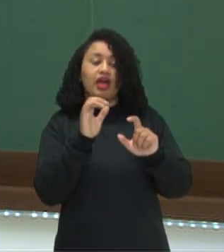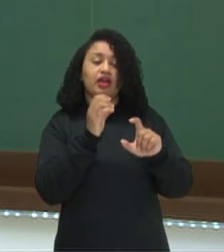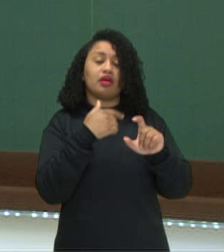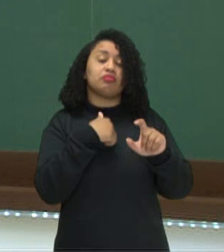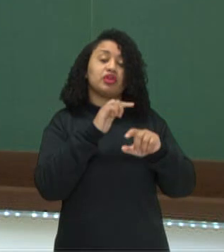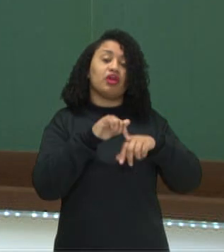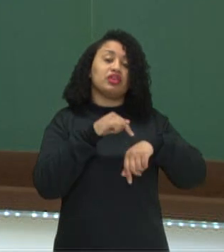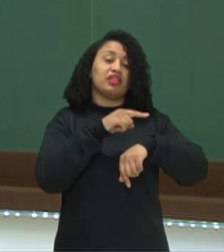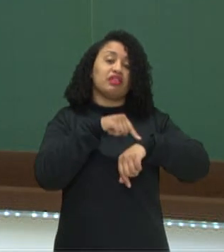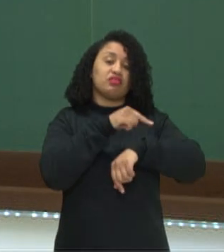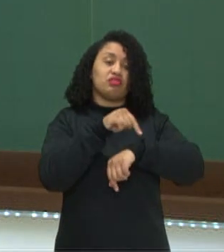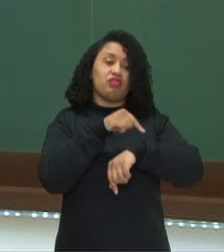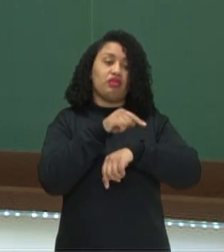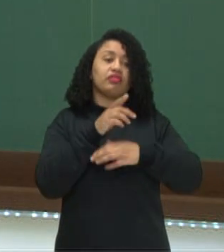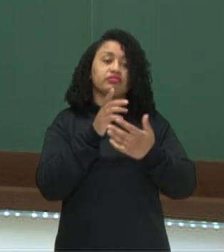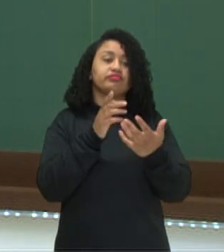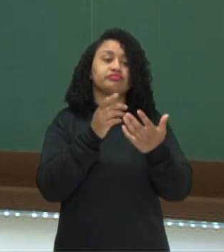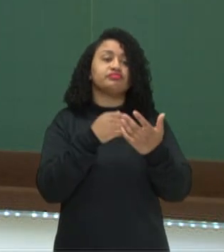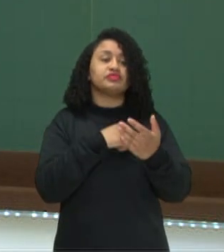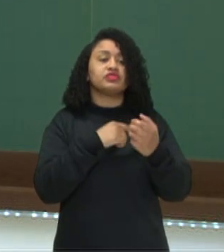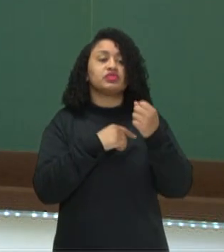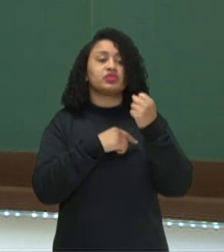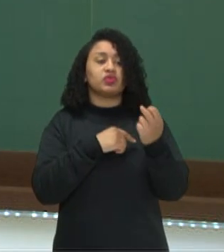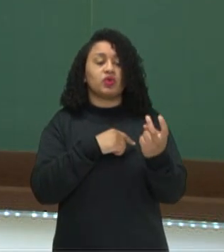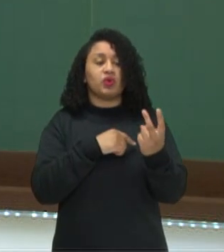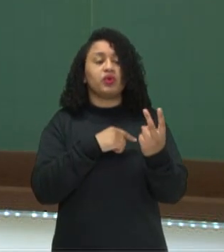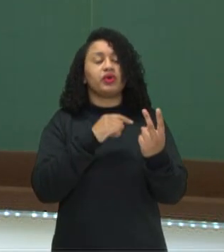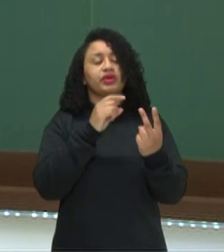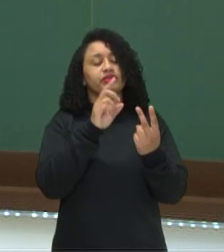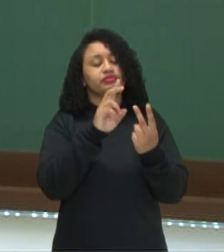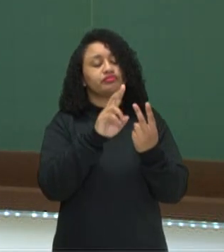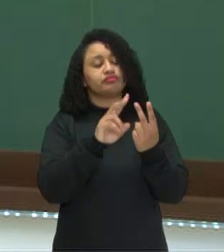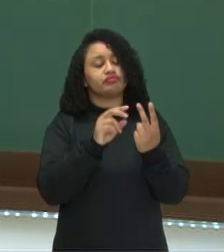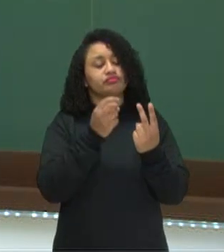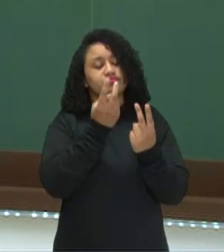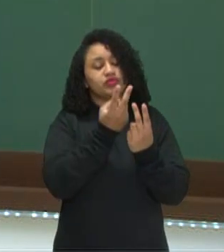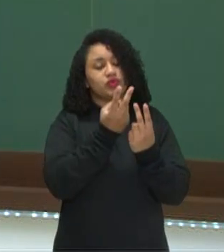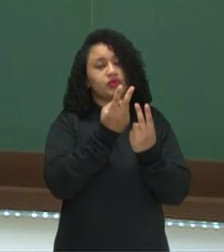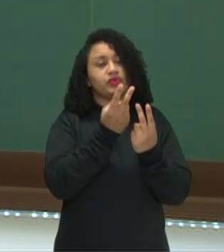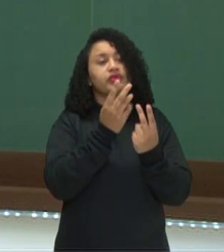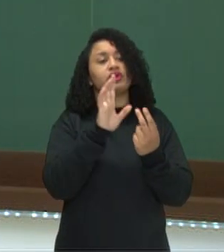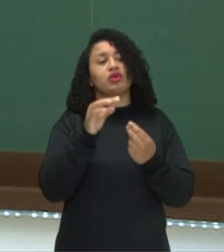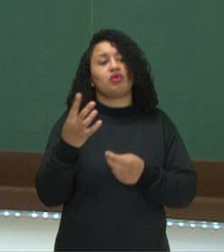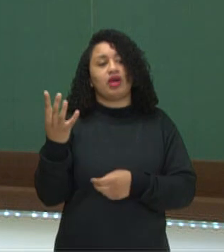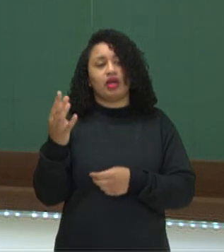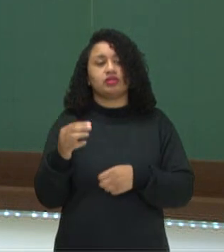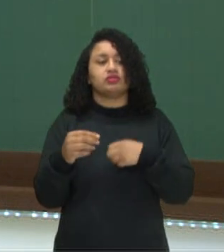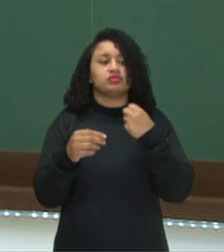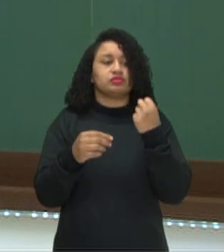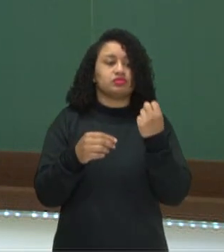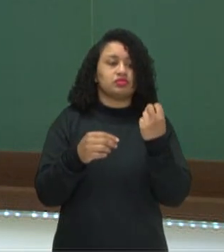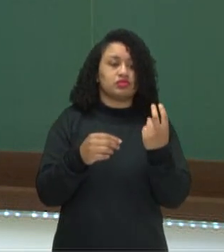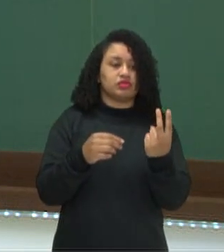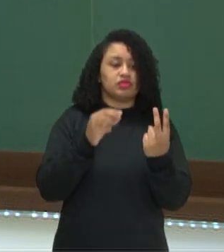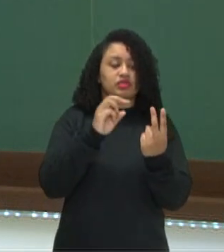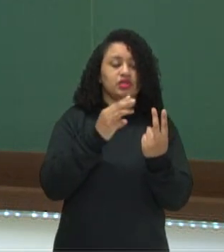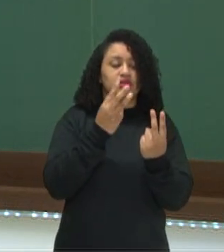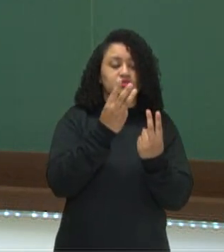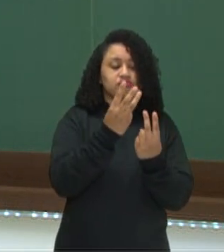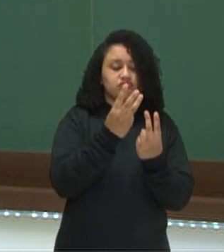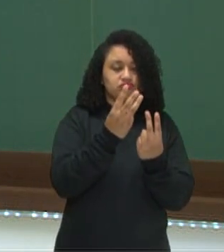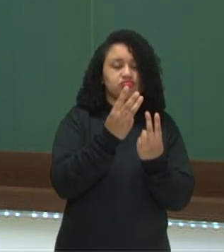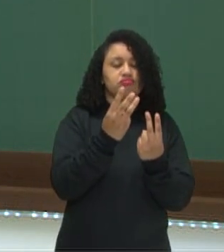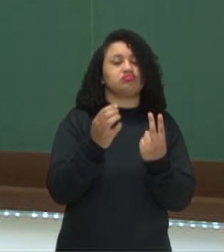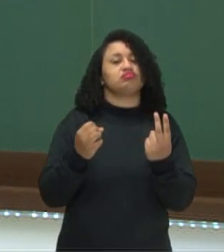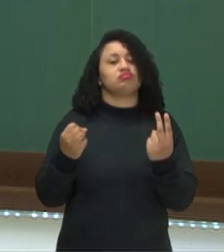das horas. Então, aqui, 2 dobrou, 2 ao quadrado, 4. 2